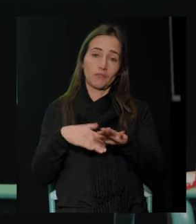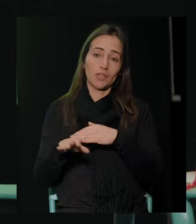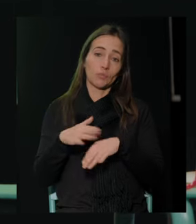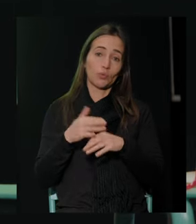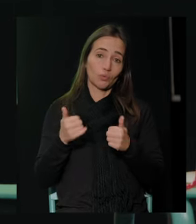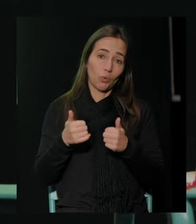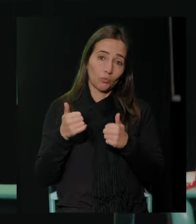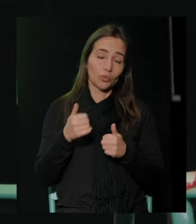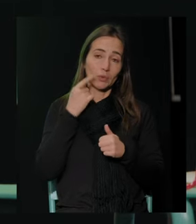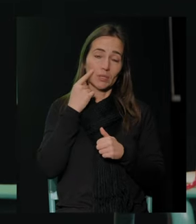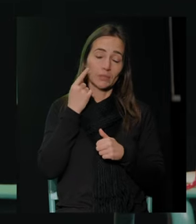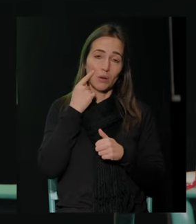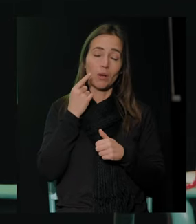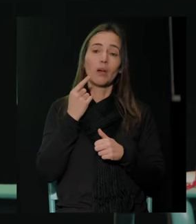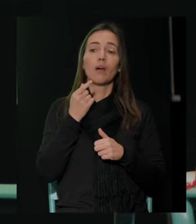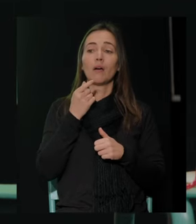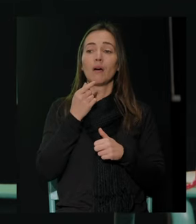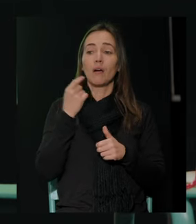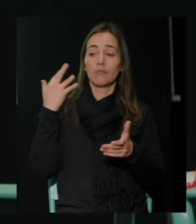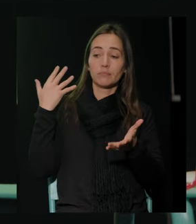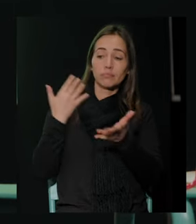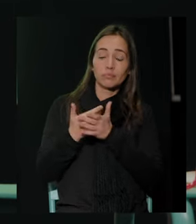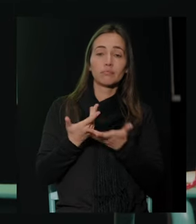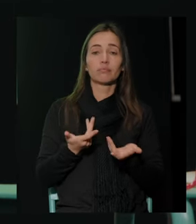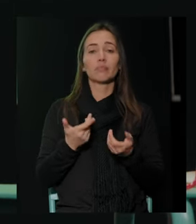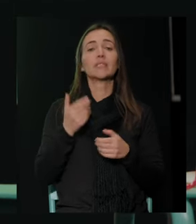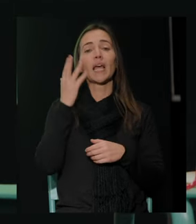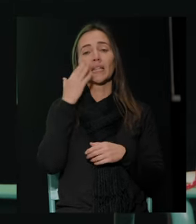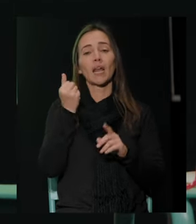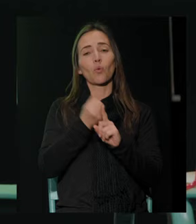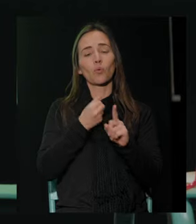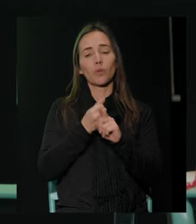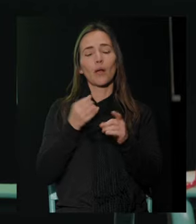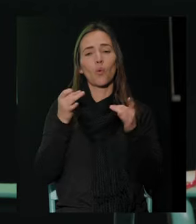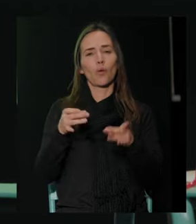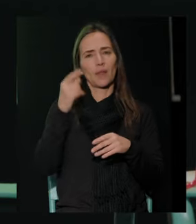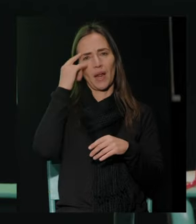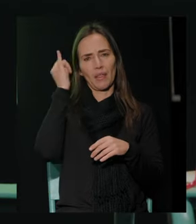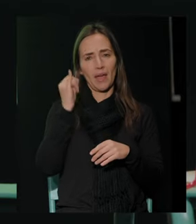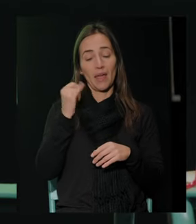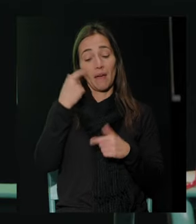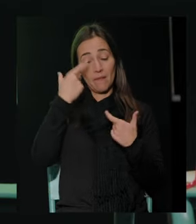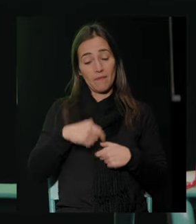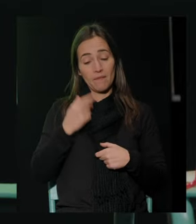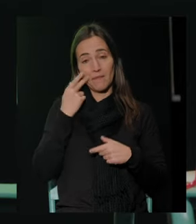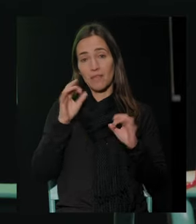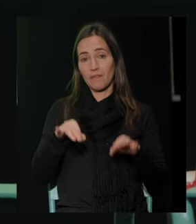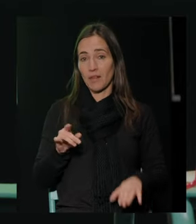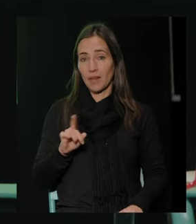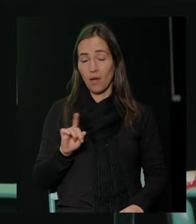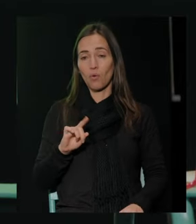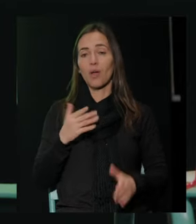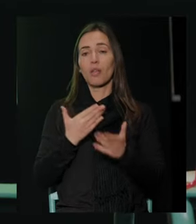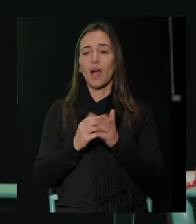razões, atenção, desde o iluminismo, é tentar combater esta ideia de finitude da sua própria vida, e melhorando as